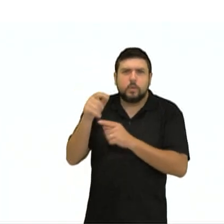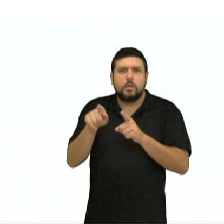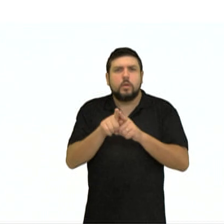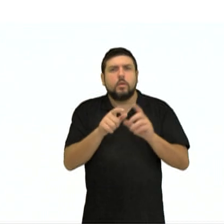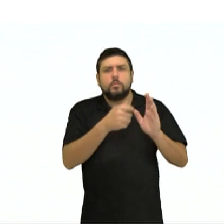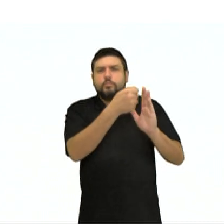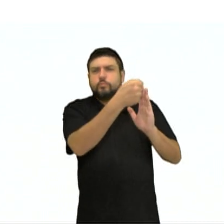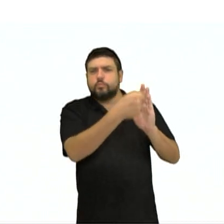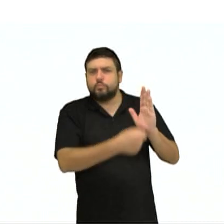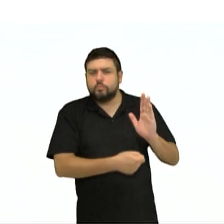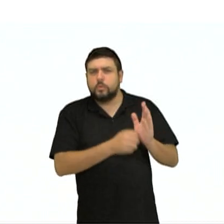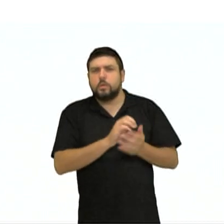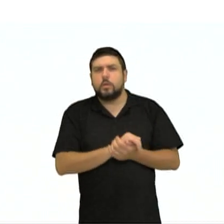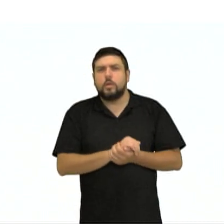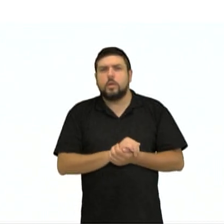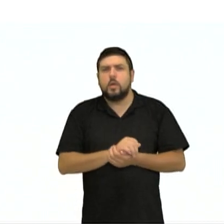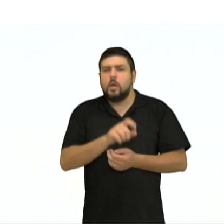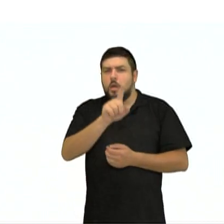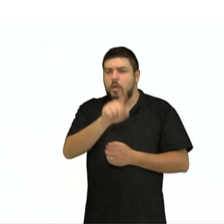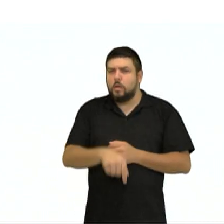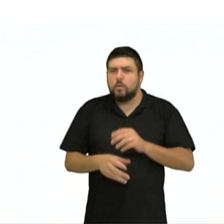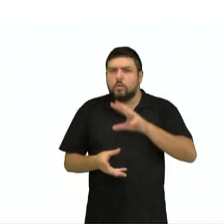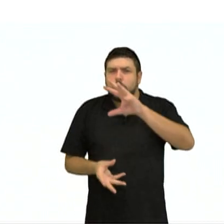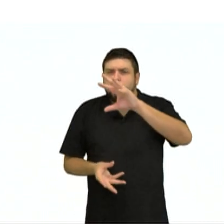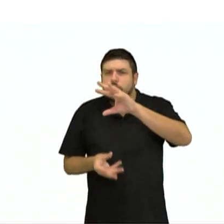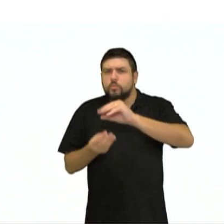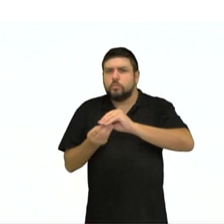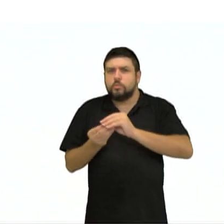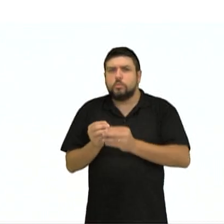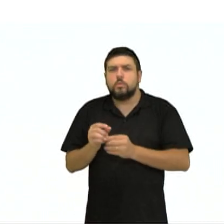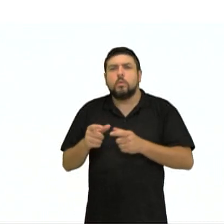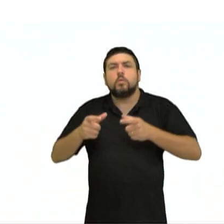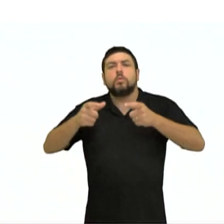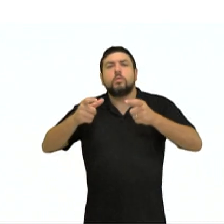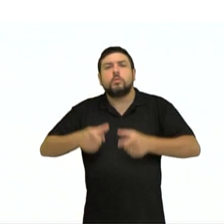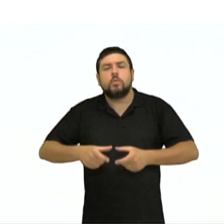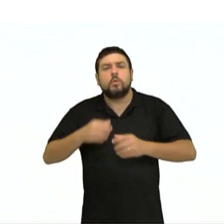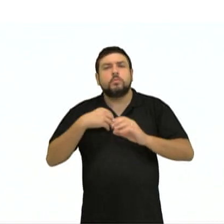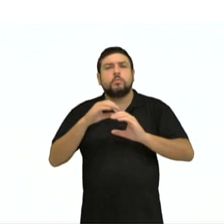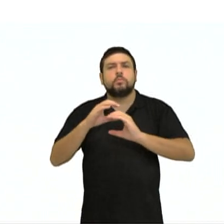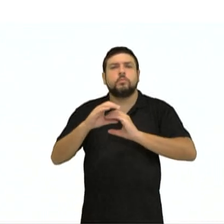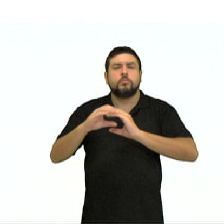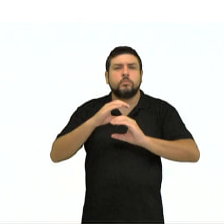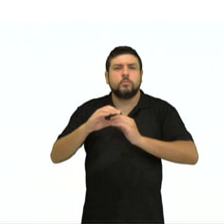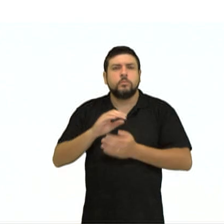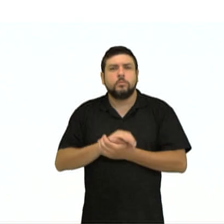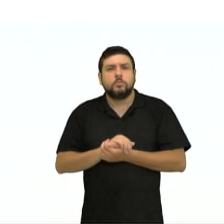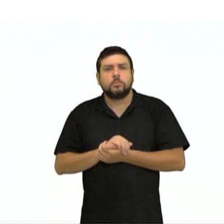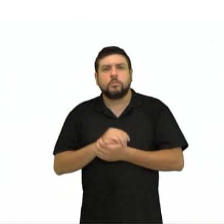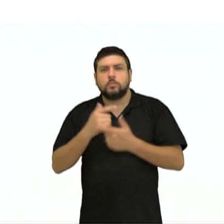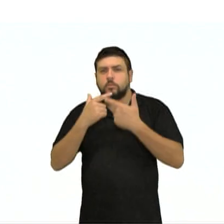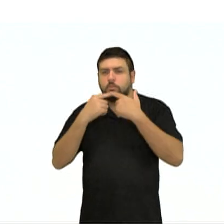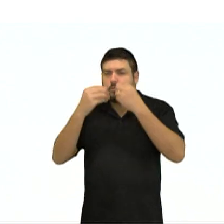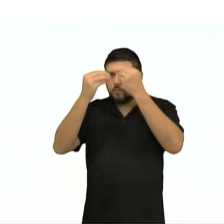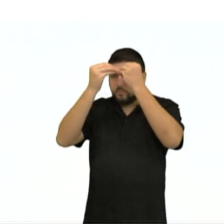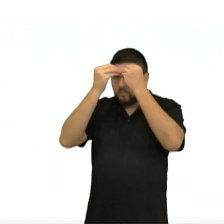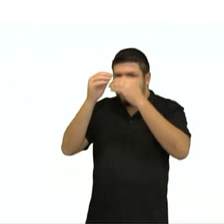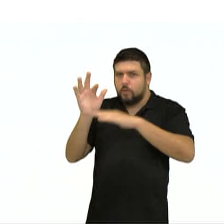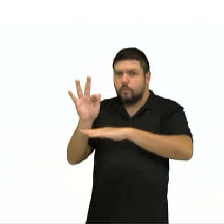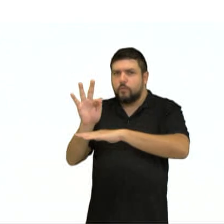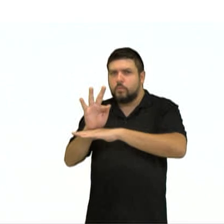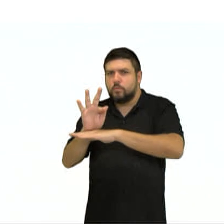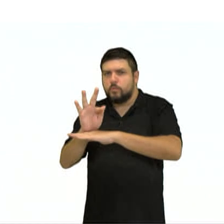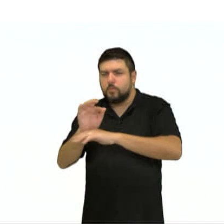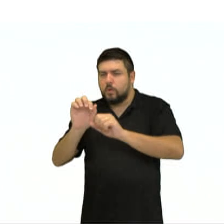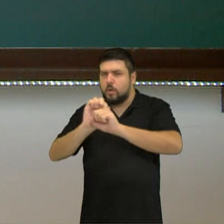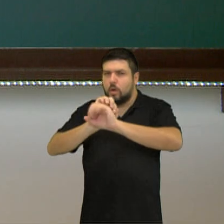textos relativamente curtos, veiculadas nos meios de comunicação, têm uma linguagem formal, clara e